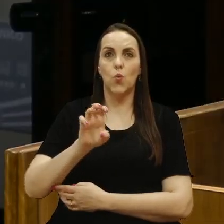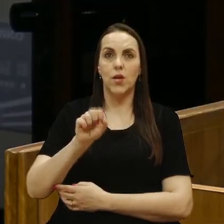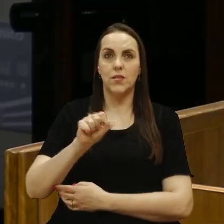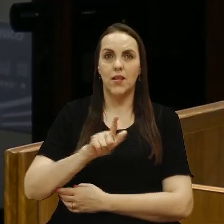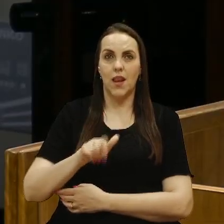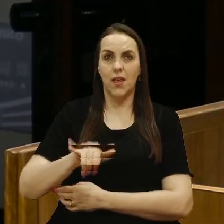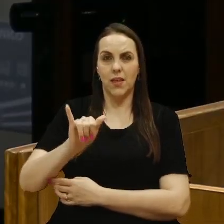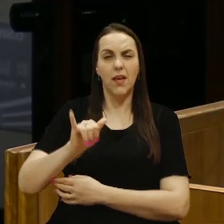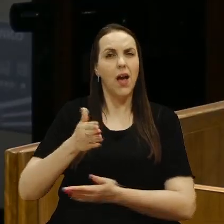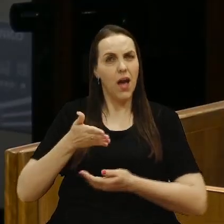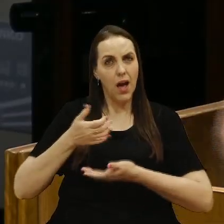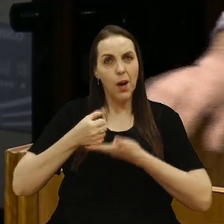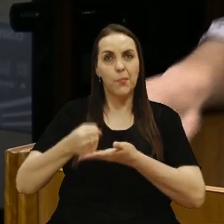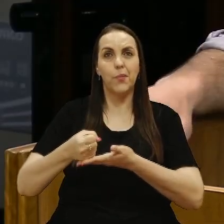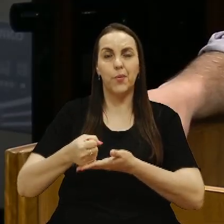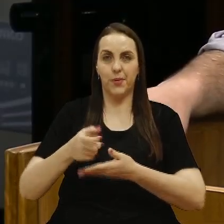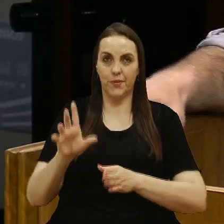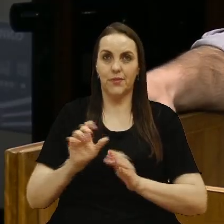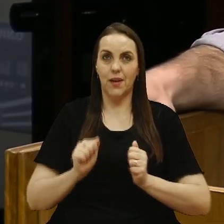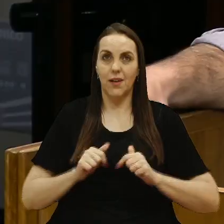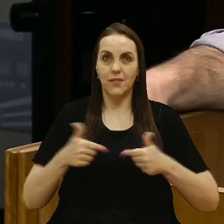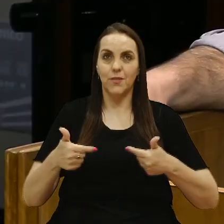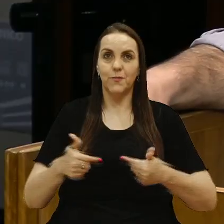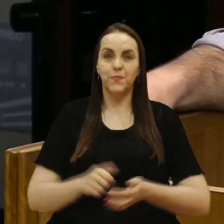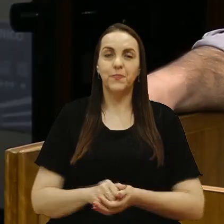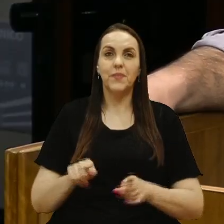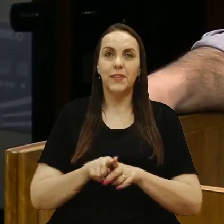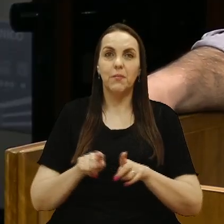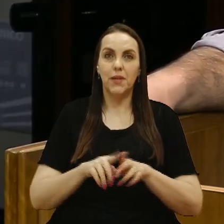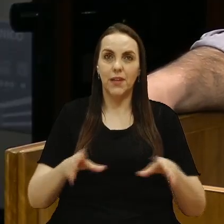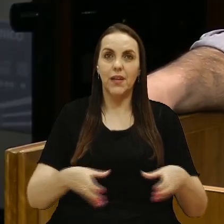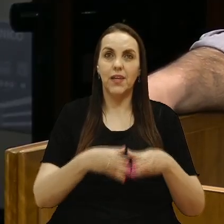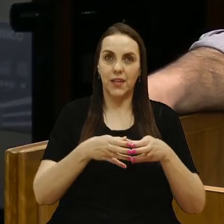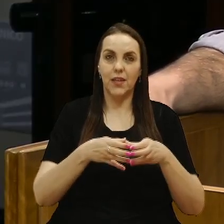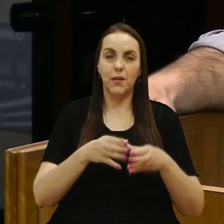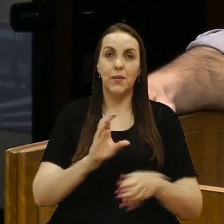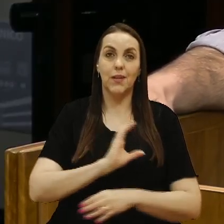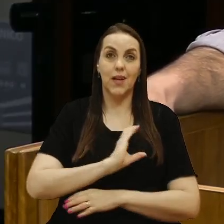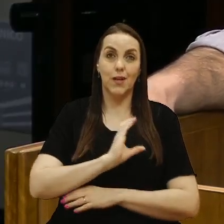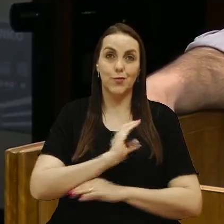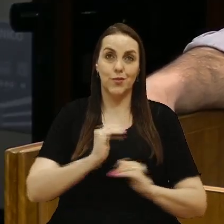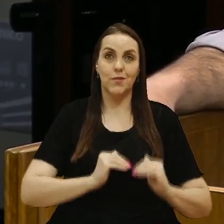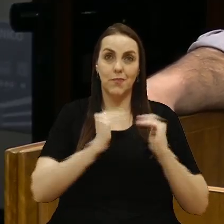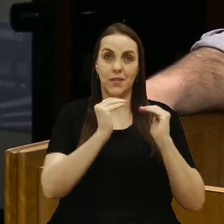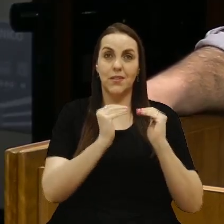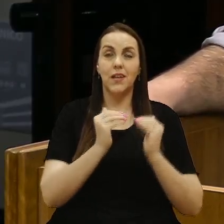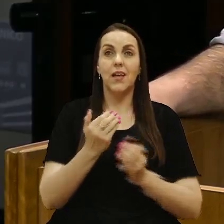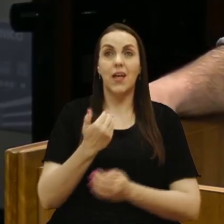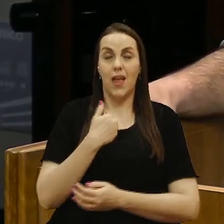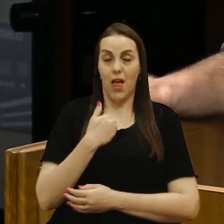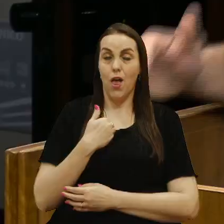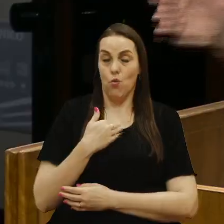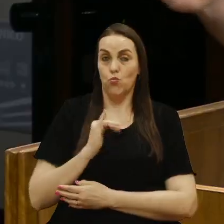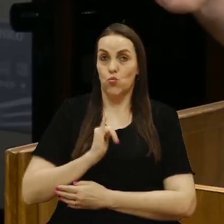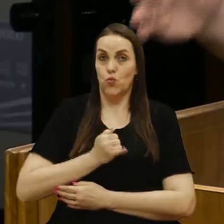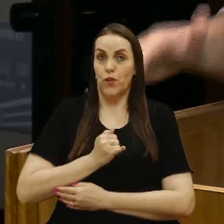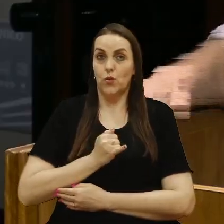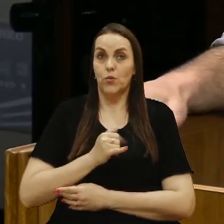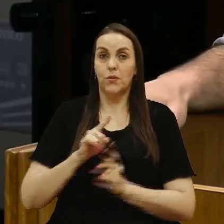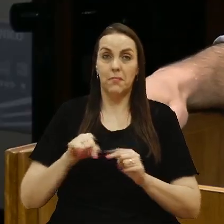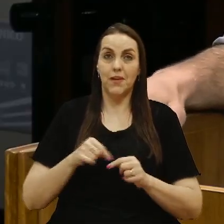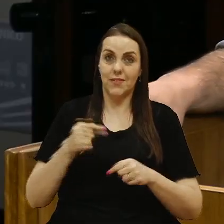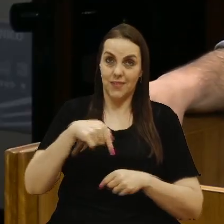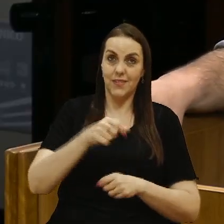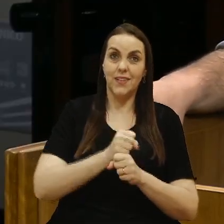muito essa ação. Também a equipe do Ser Caxias Master. Veja, eu sou juventudista, mas nesse ano nós